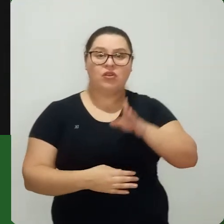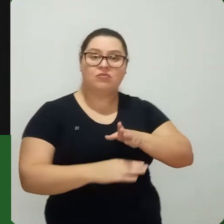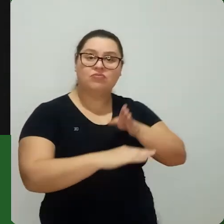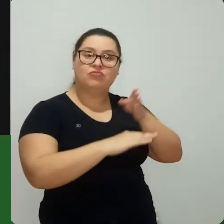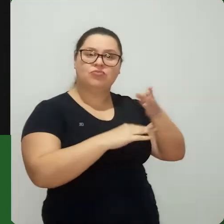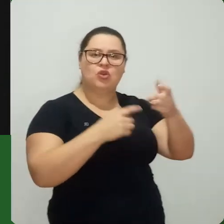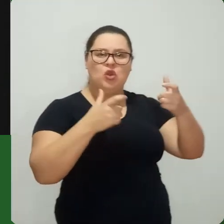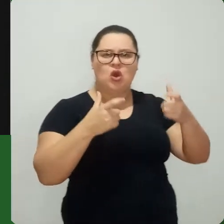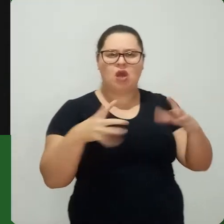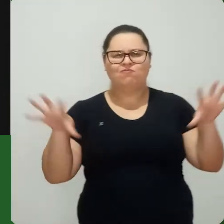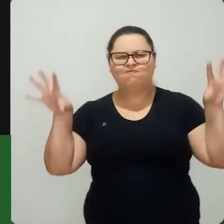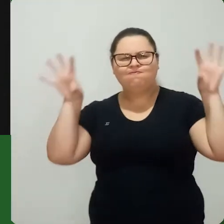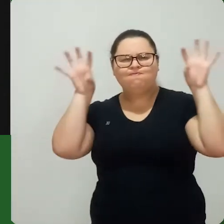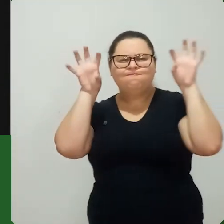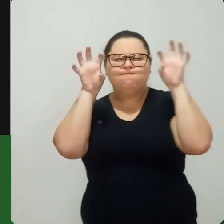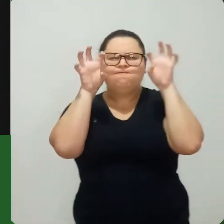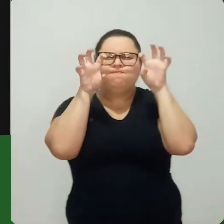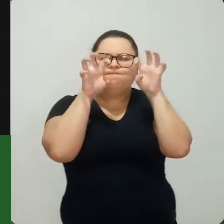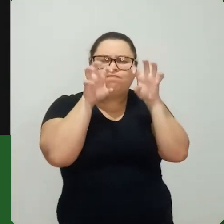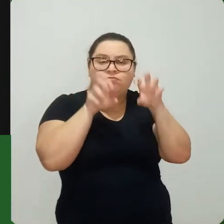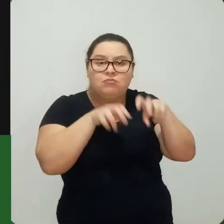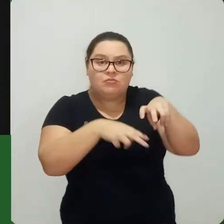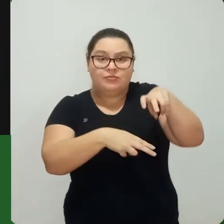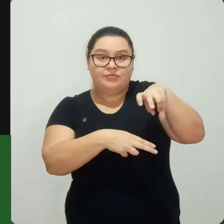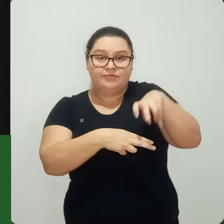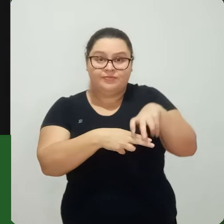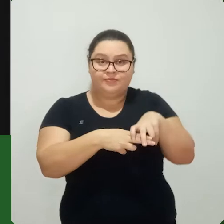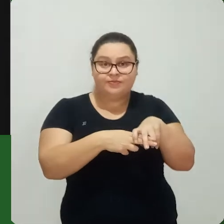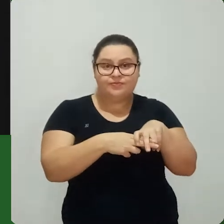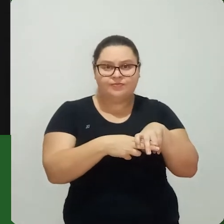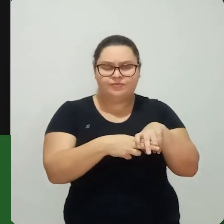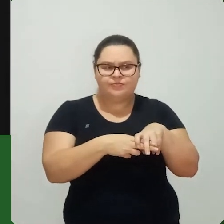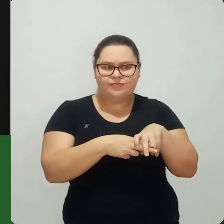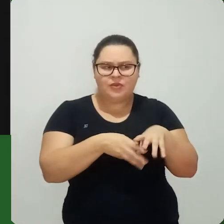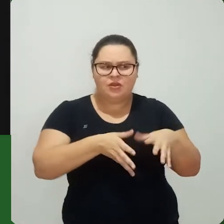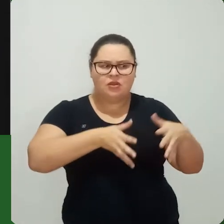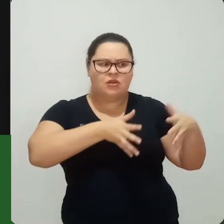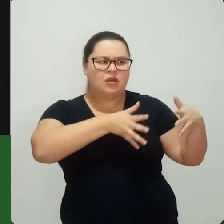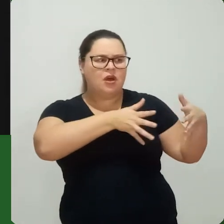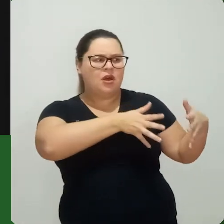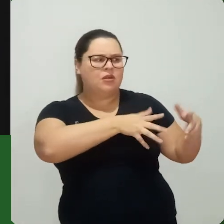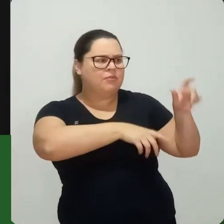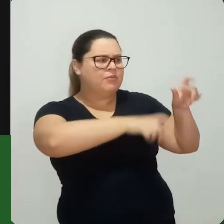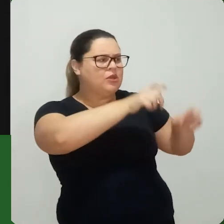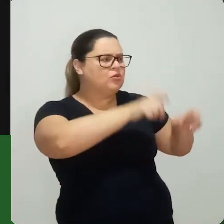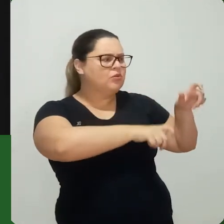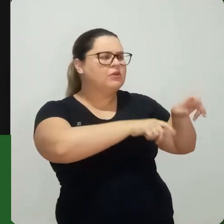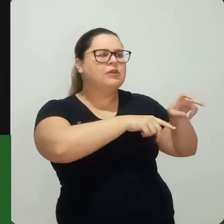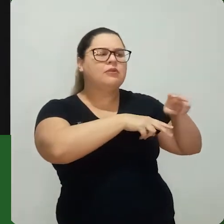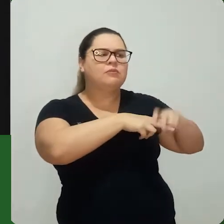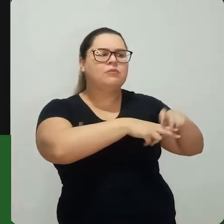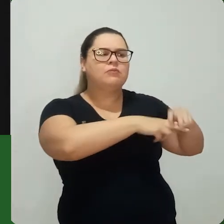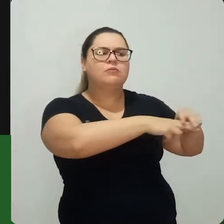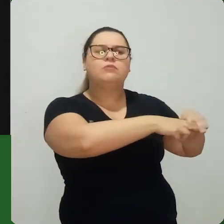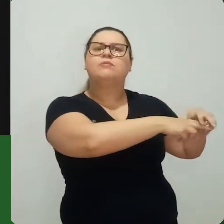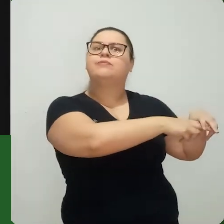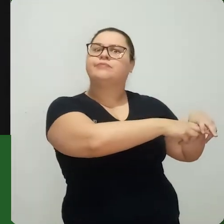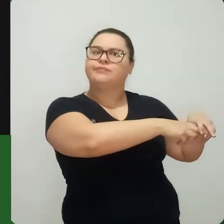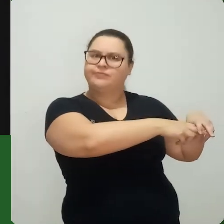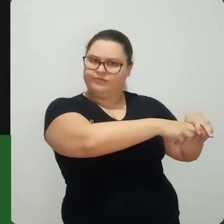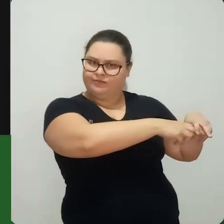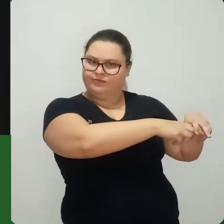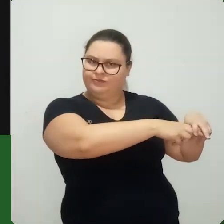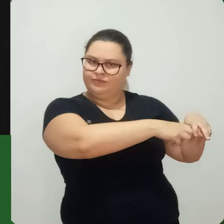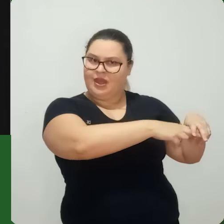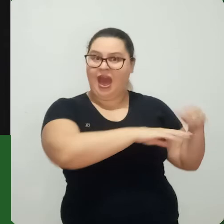cadeira. Ao seu lado, outras pessoas também estão sentadas. Atrás também, na frente também. Lá na frente,